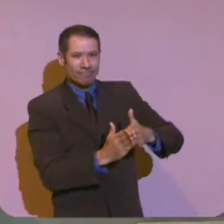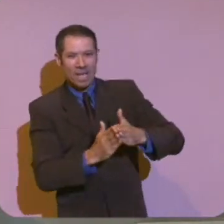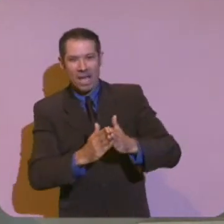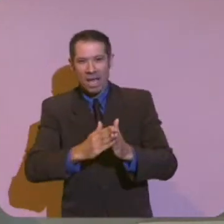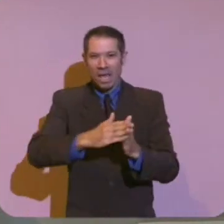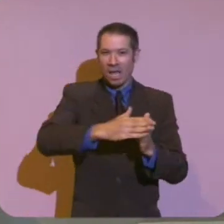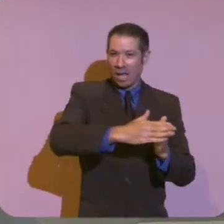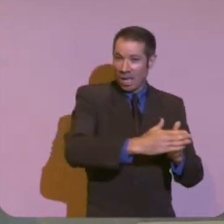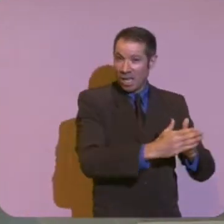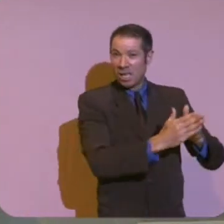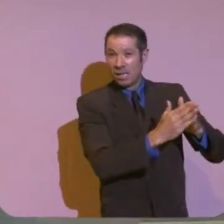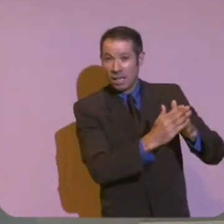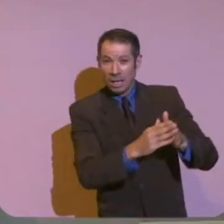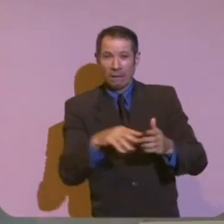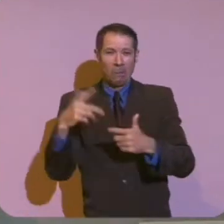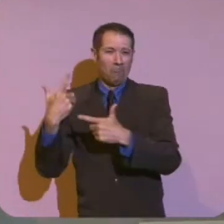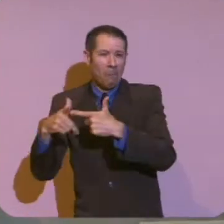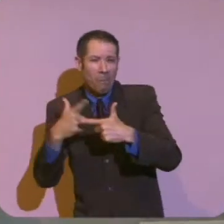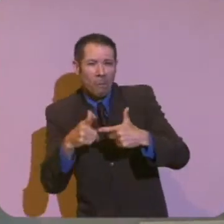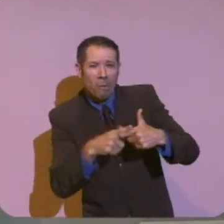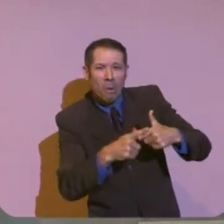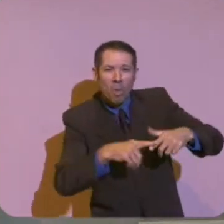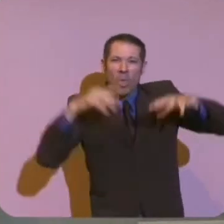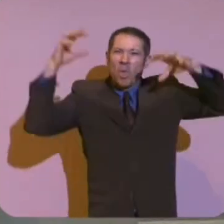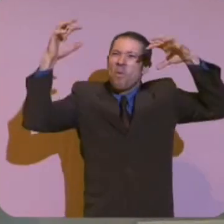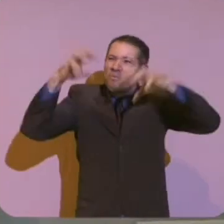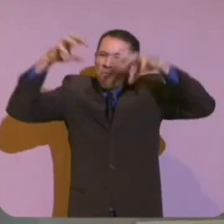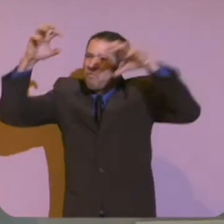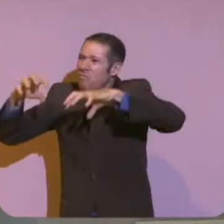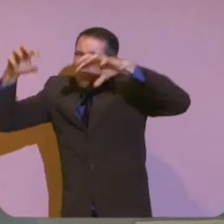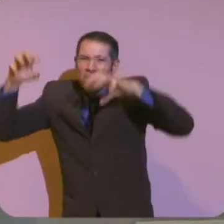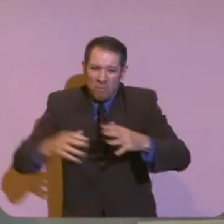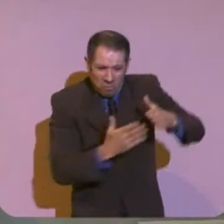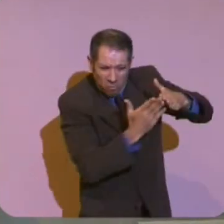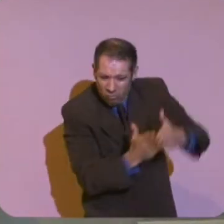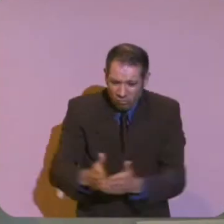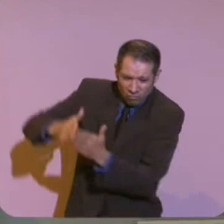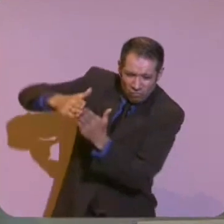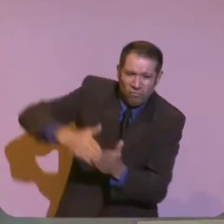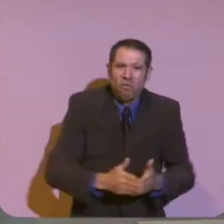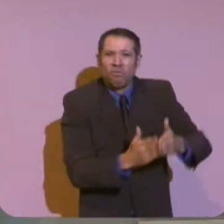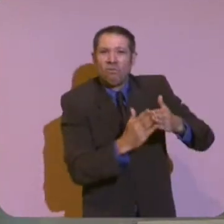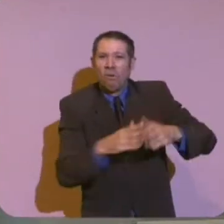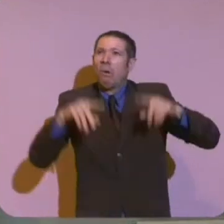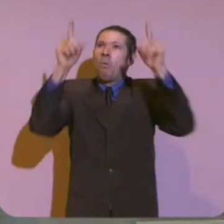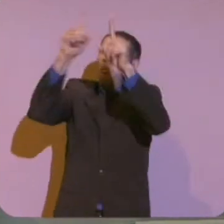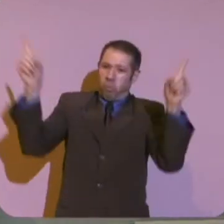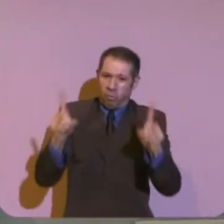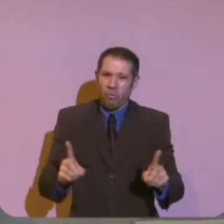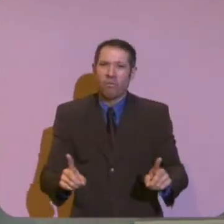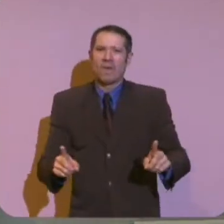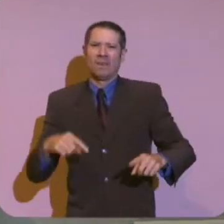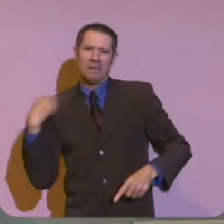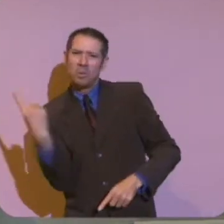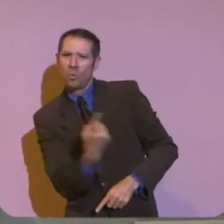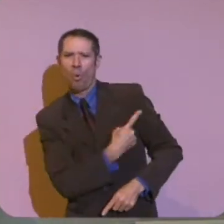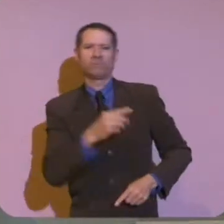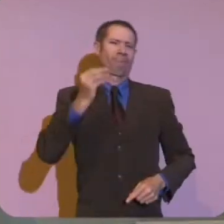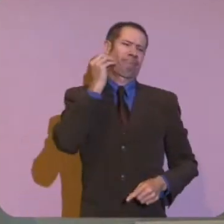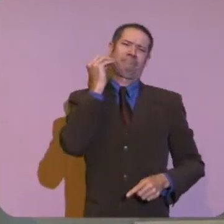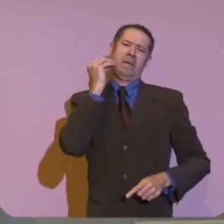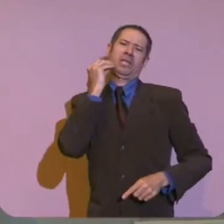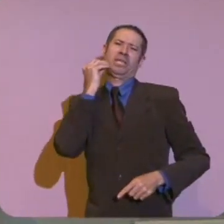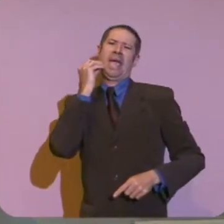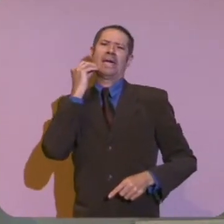começam a surgir uma série de problemas, uma tempestade terrível, e aí as pessoas dizem: nós somos marinheiros experientes, a